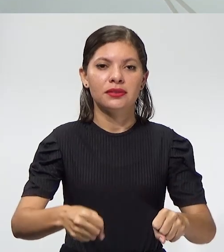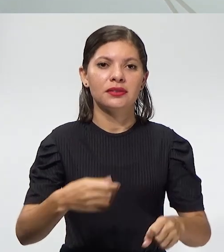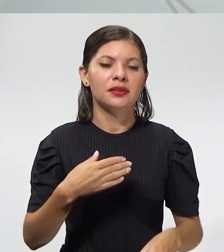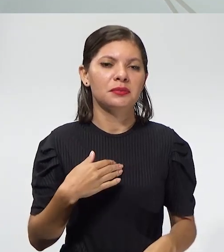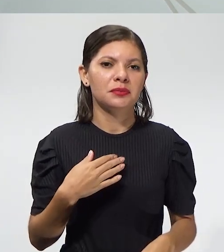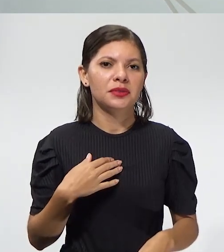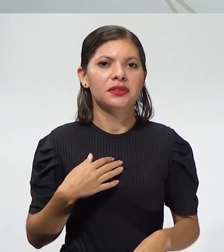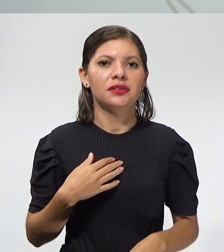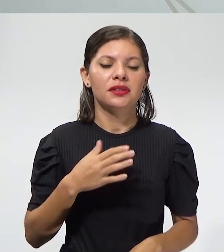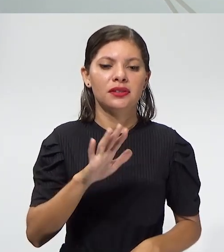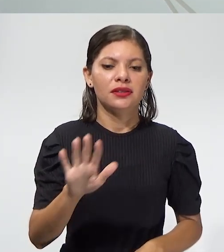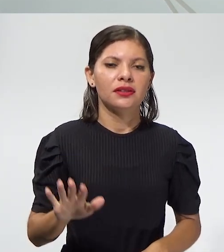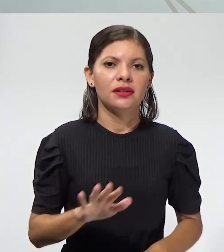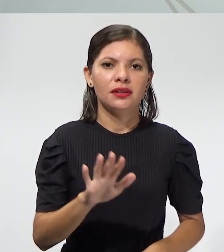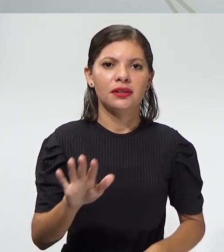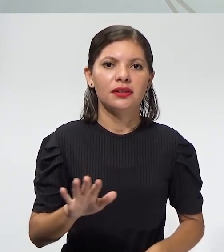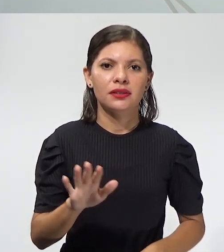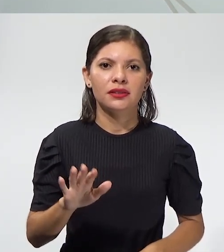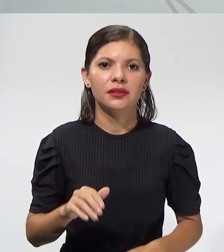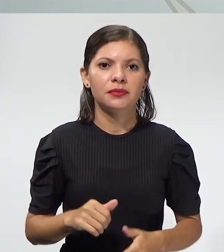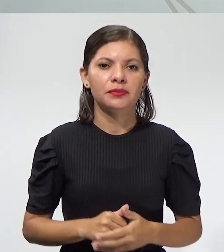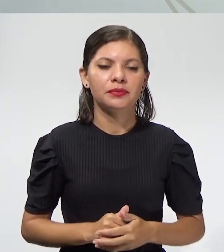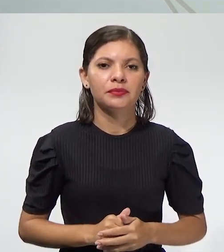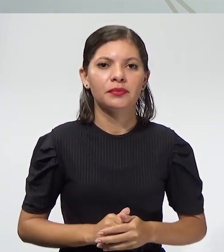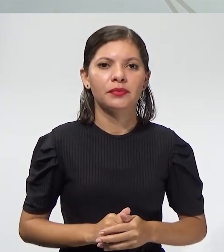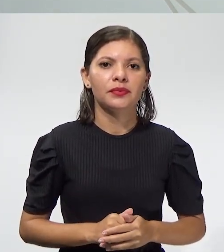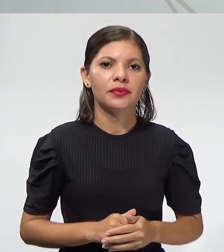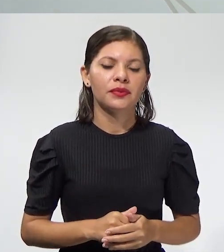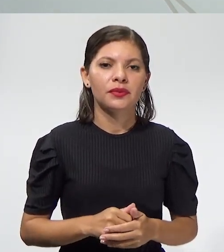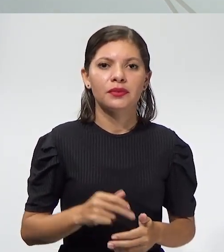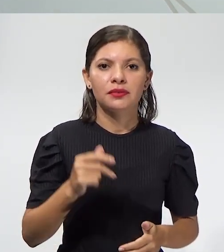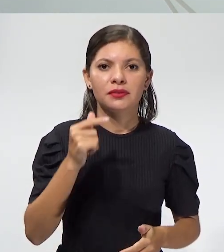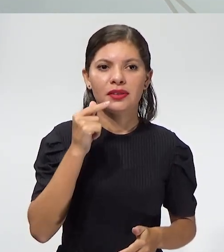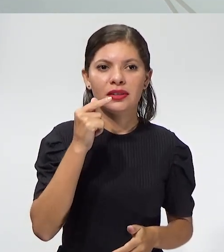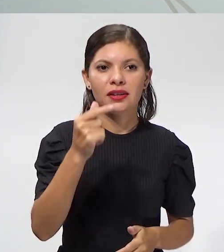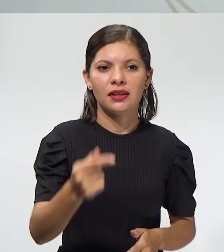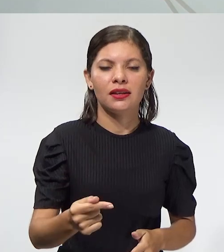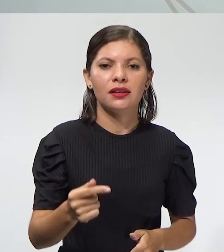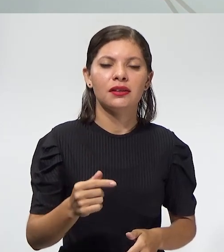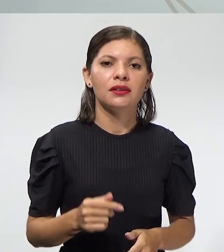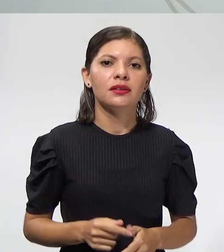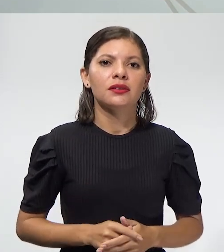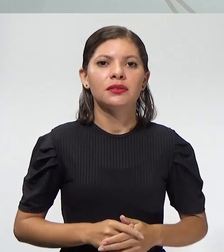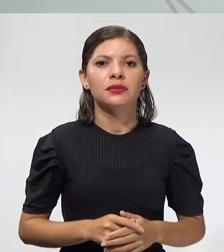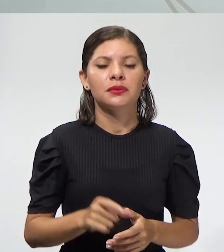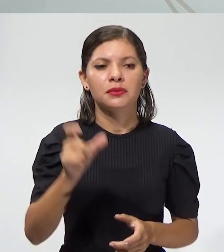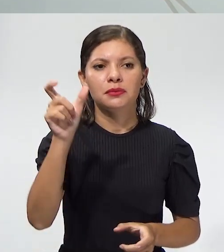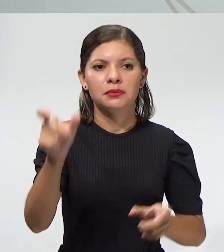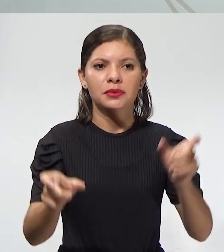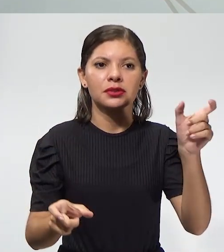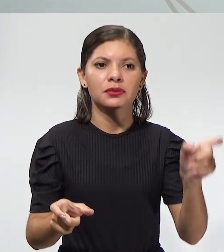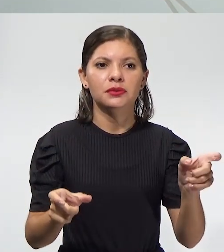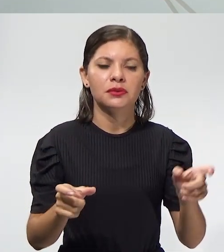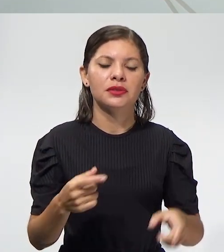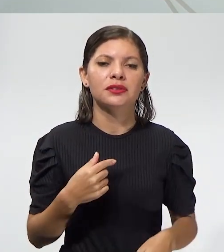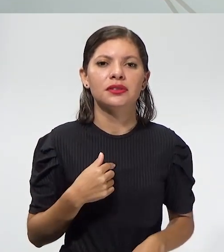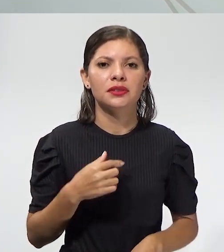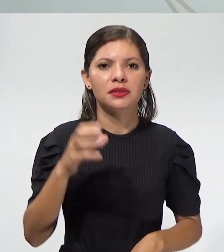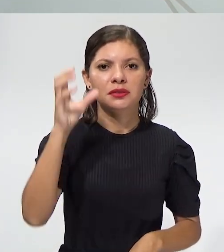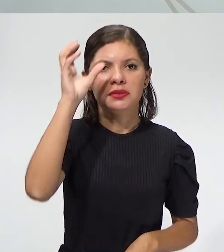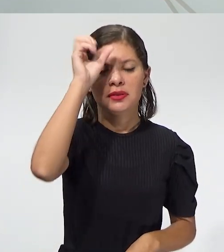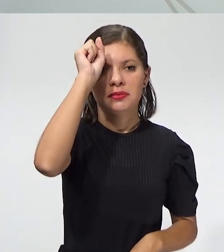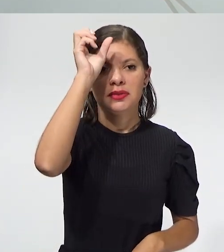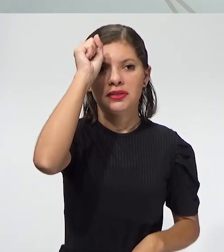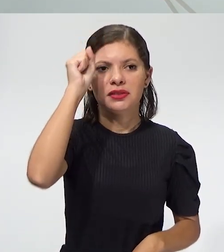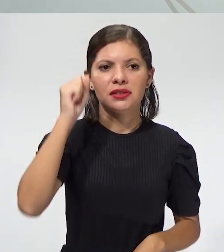vez mais eu me especializo na minha área e quando eu vou dialogar com outro, eu vou dialogar sempre a partir da minha área. Então, eu não